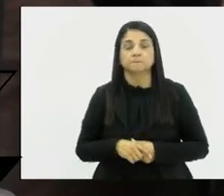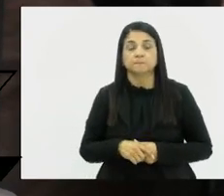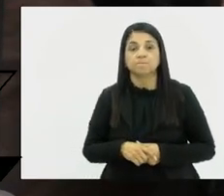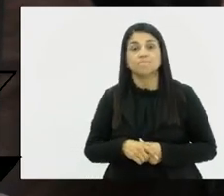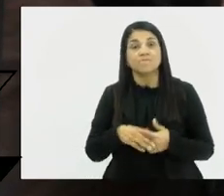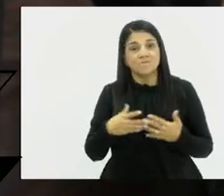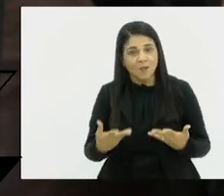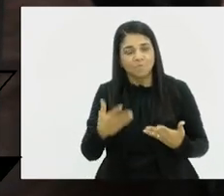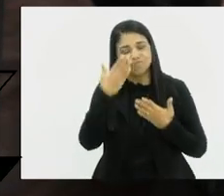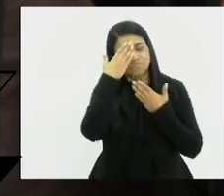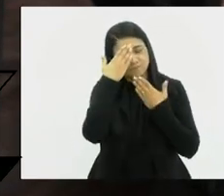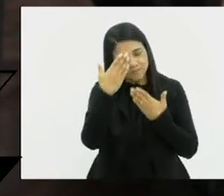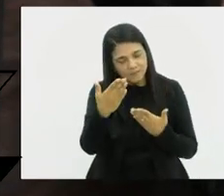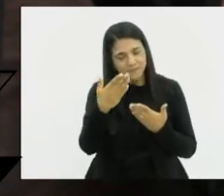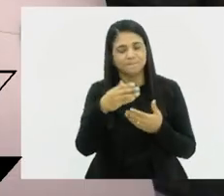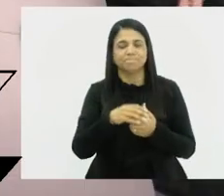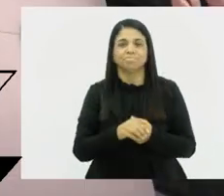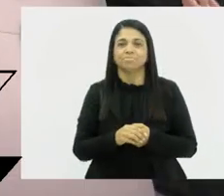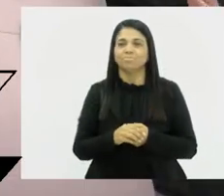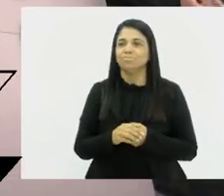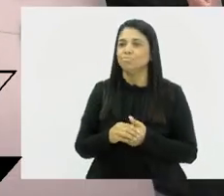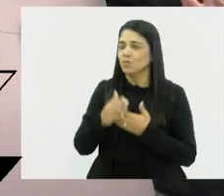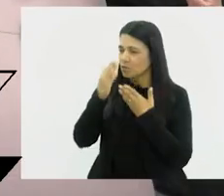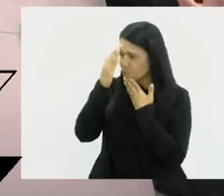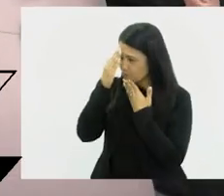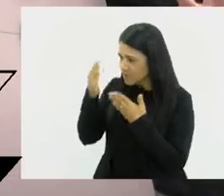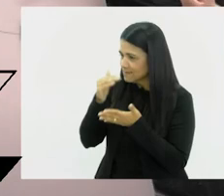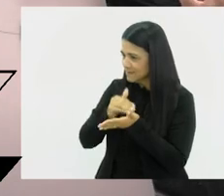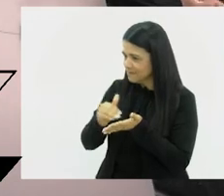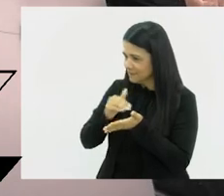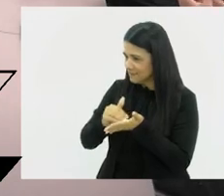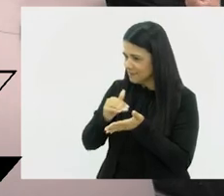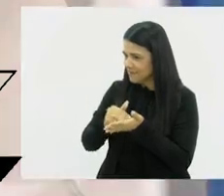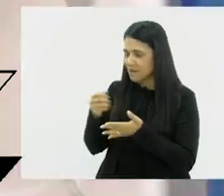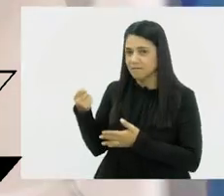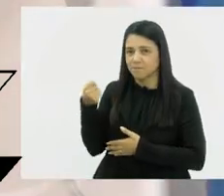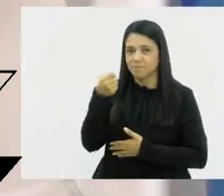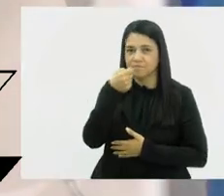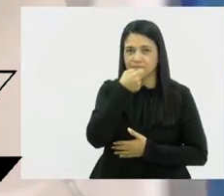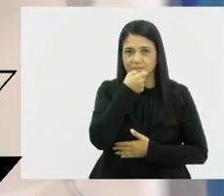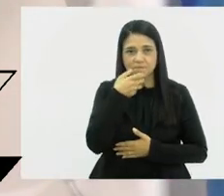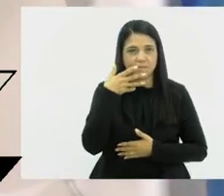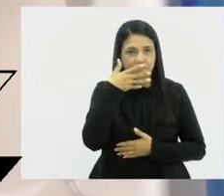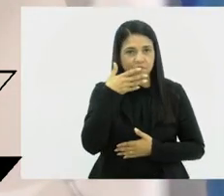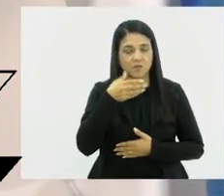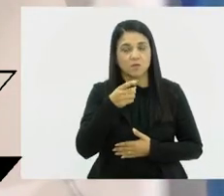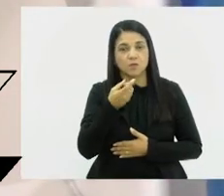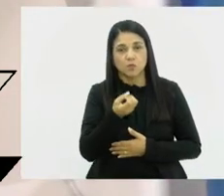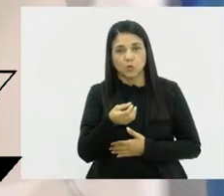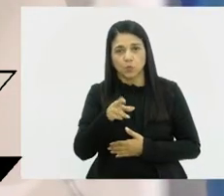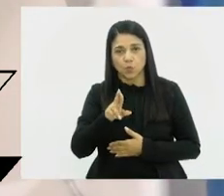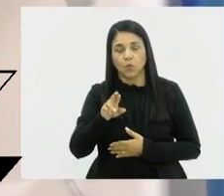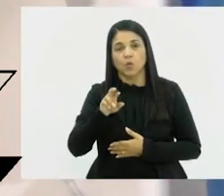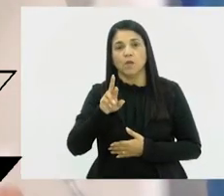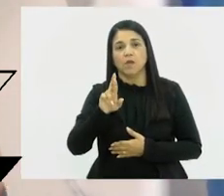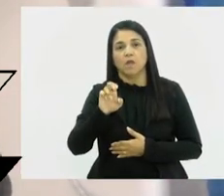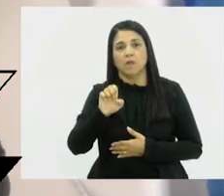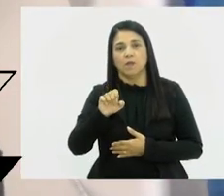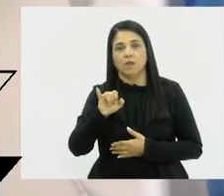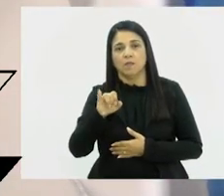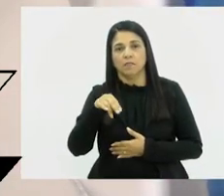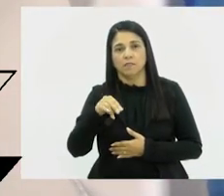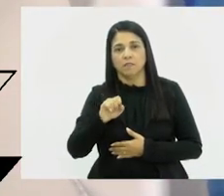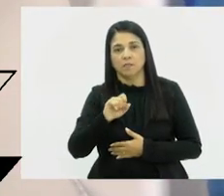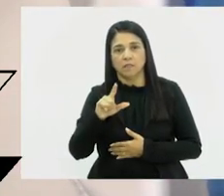isso, pessoal. Muito obrigado. Obrigado, secretário. Passo a palavra ao Dr. Reinaldo Veloso, presidente da Comissão de